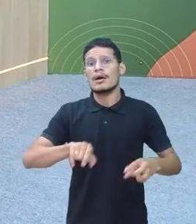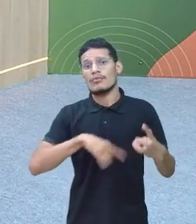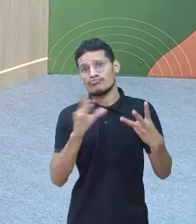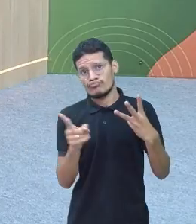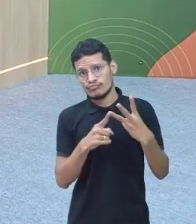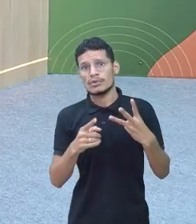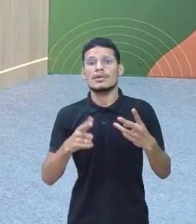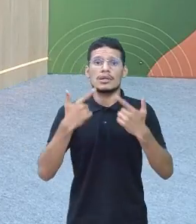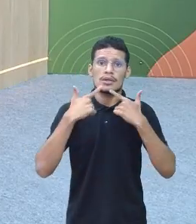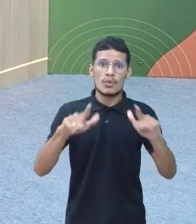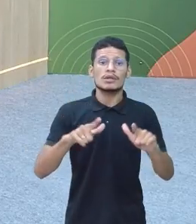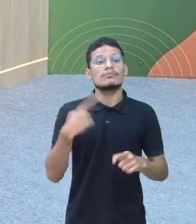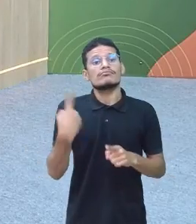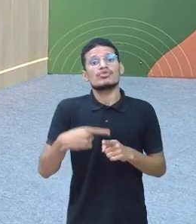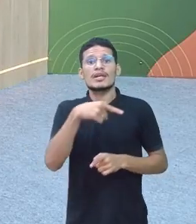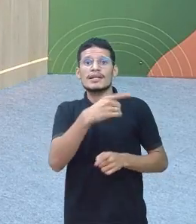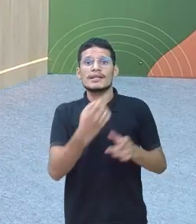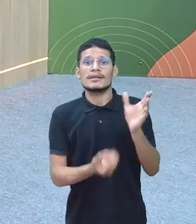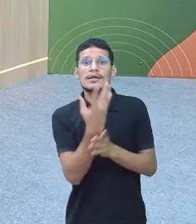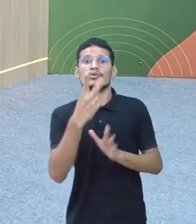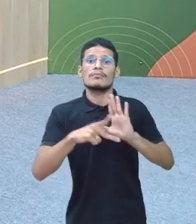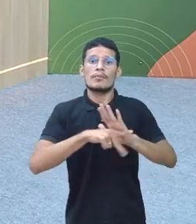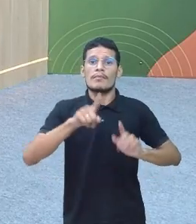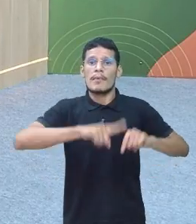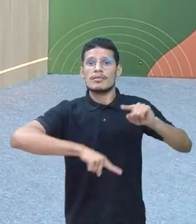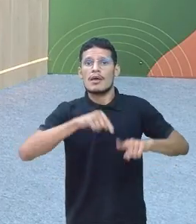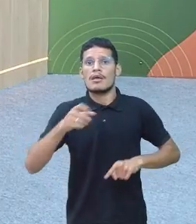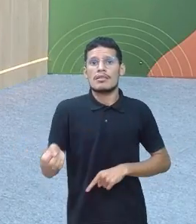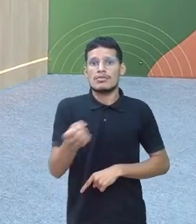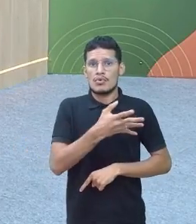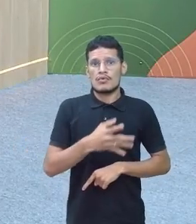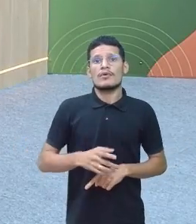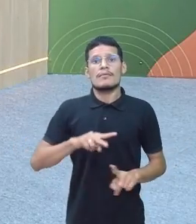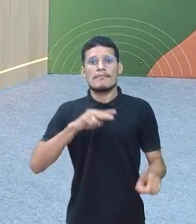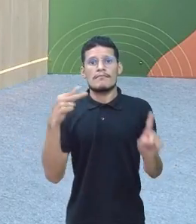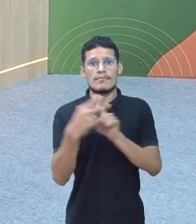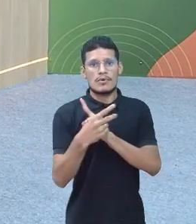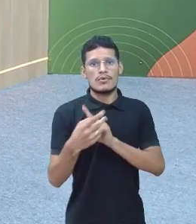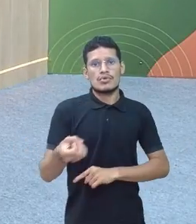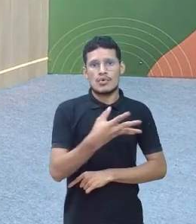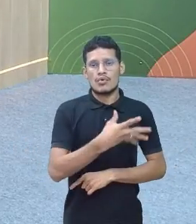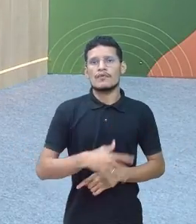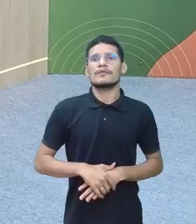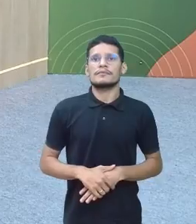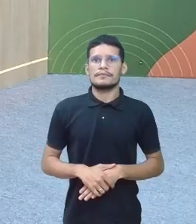está produzindo um material novo, um ponto de vista novo sobre alguma coisa.